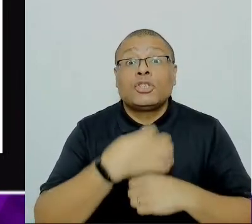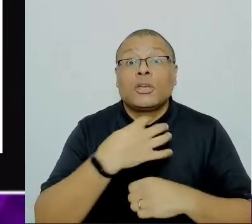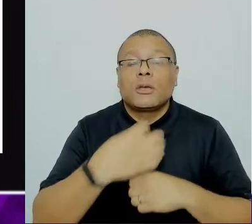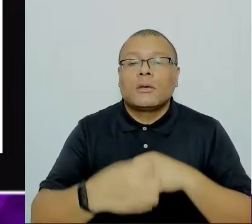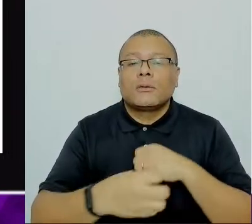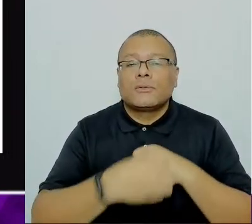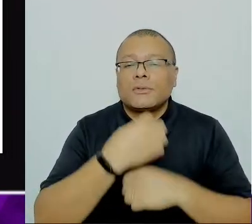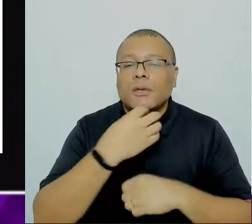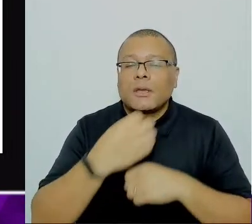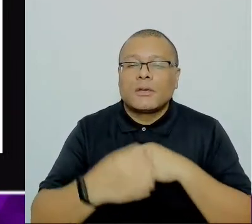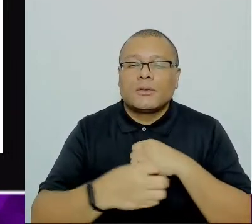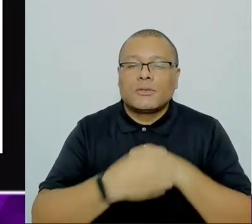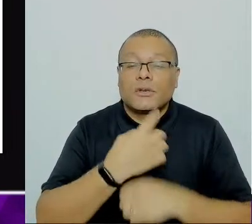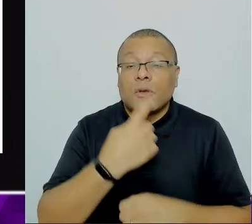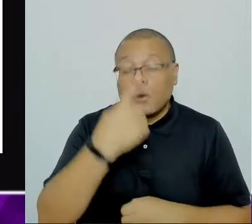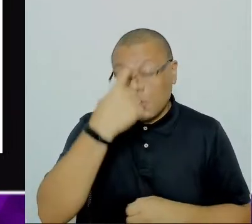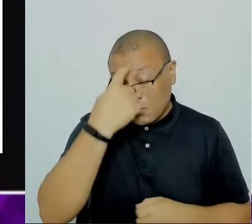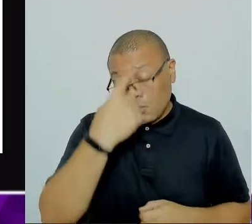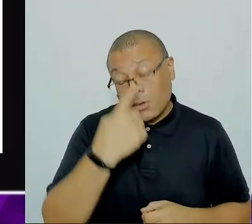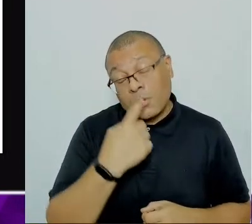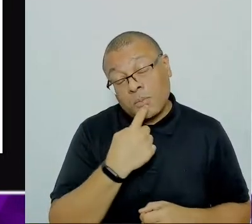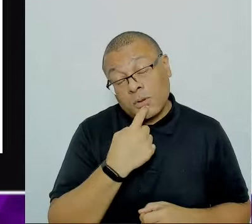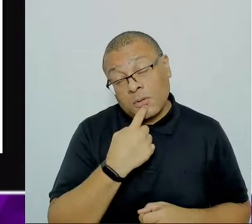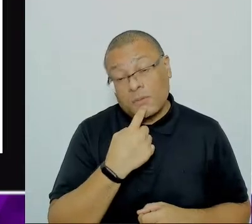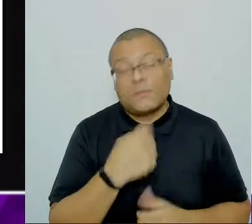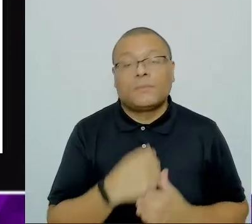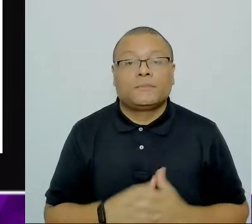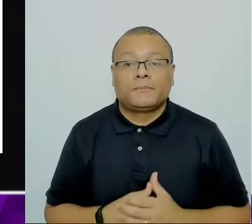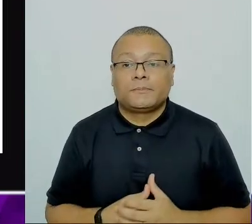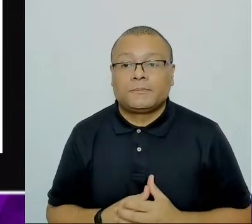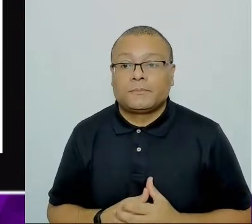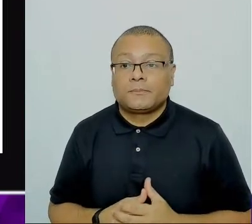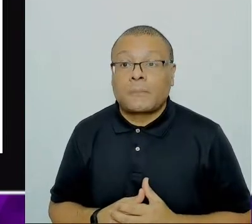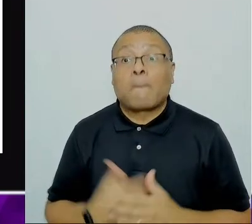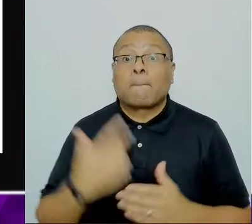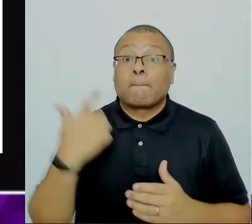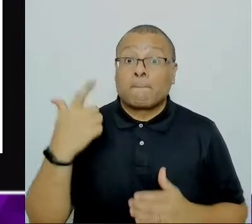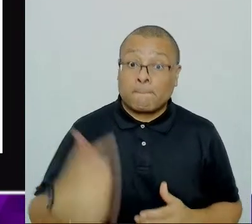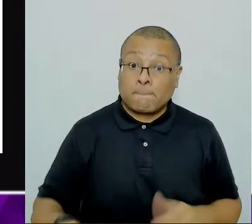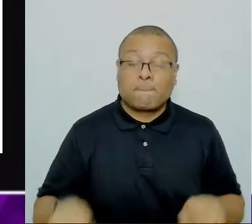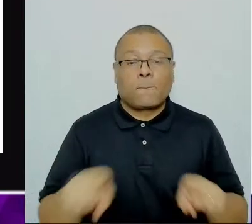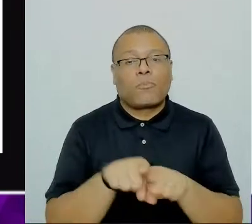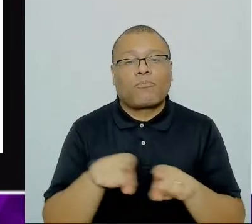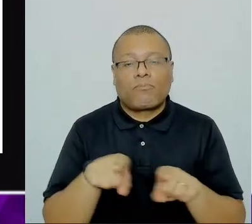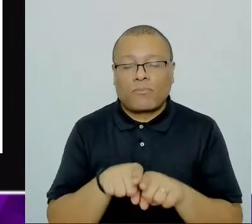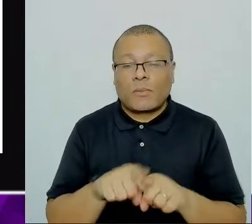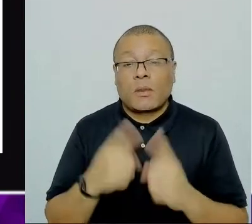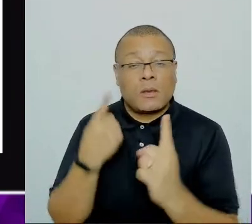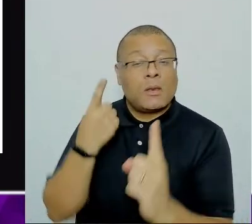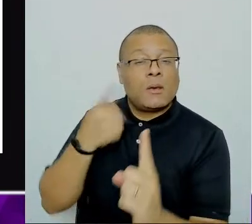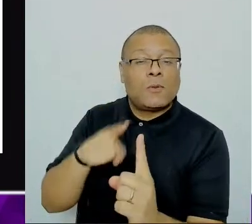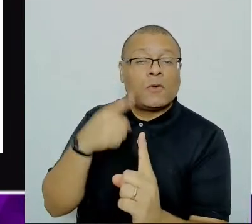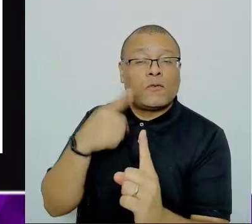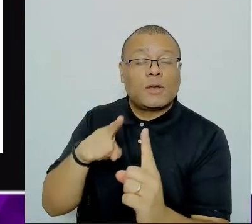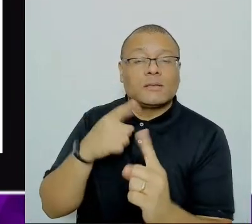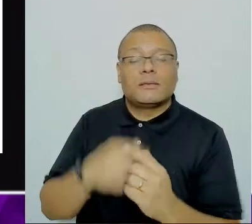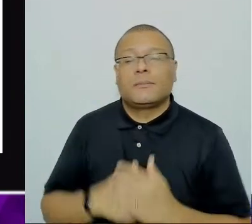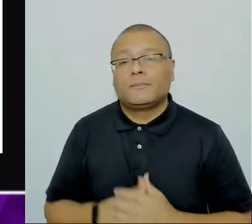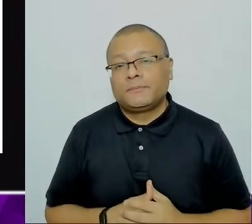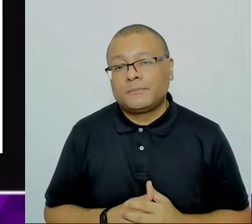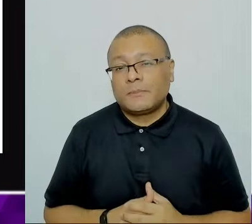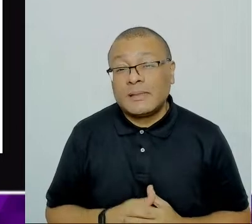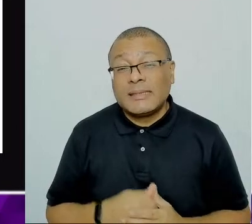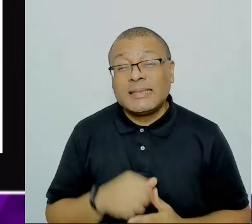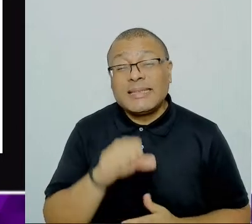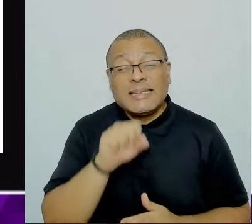minha cara e vai ser cada vez mais assertivo. E aí que vai a minha provocação aqui. E se